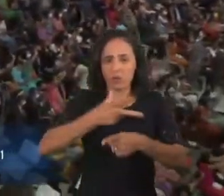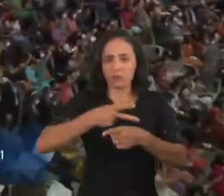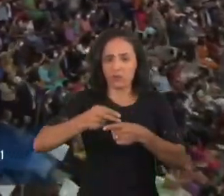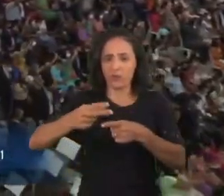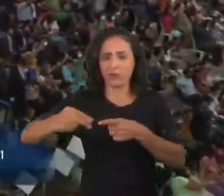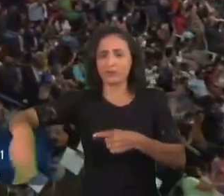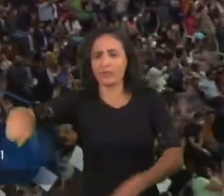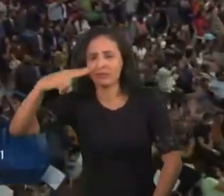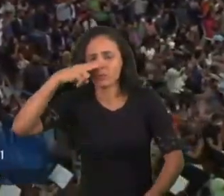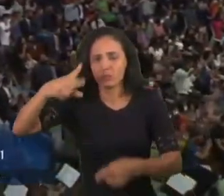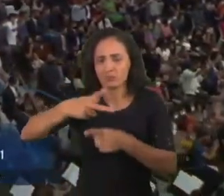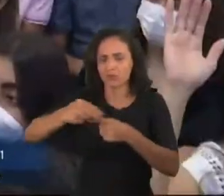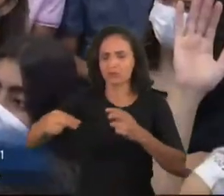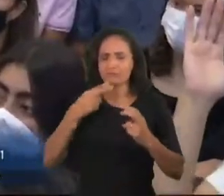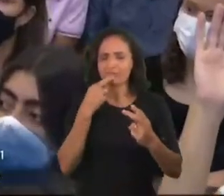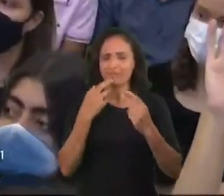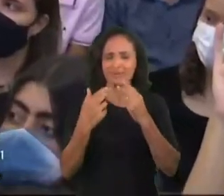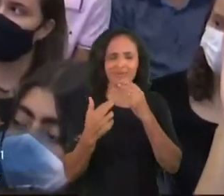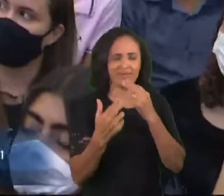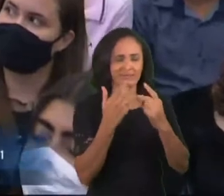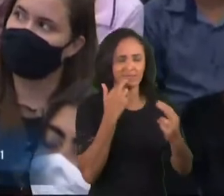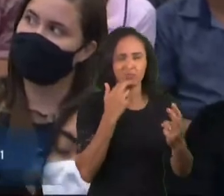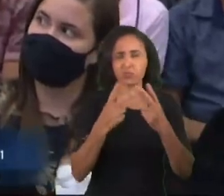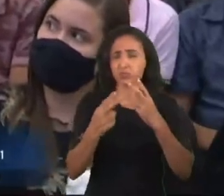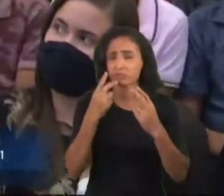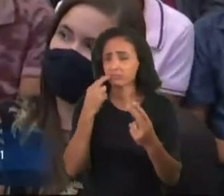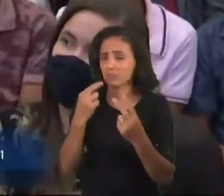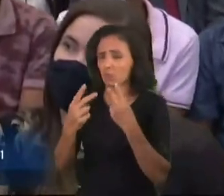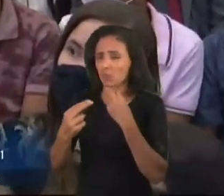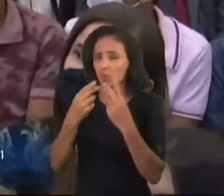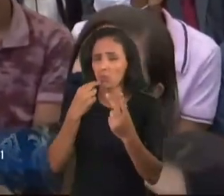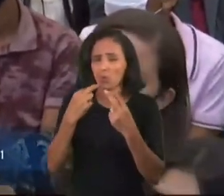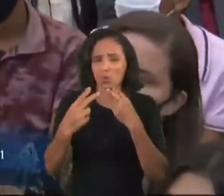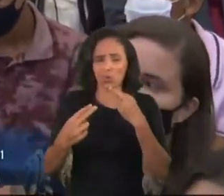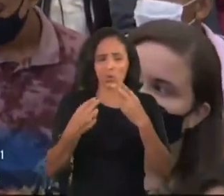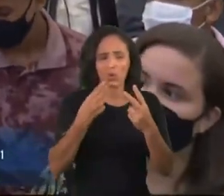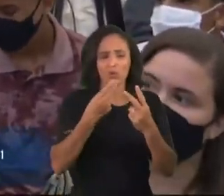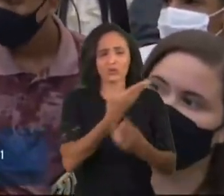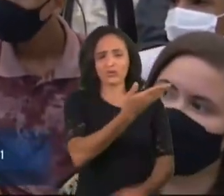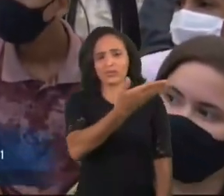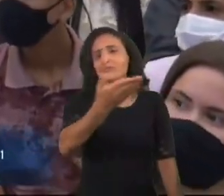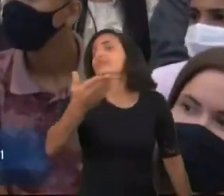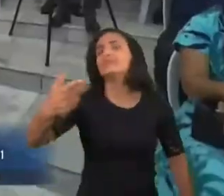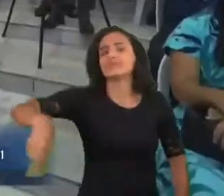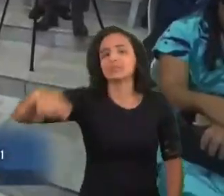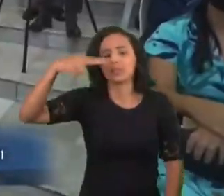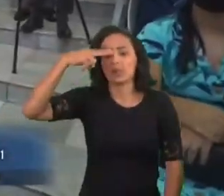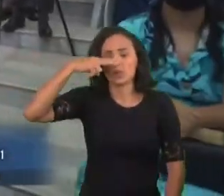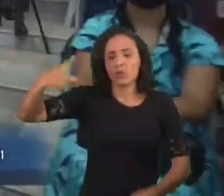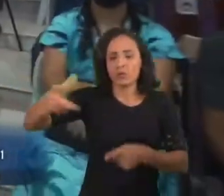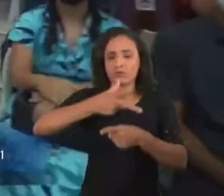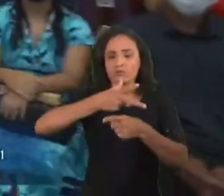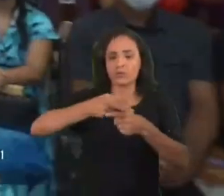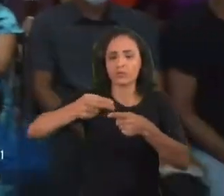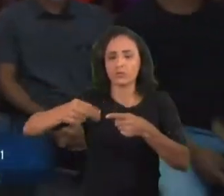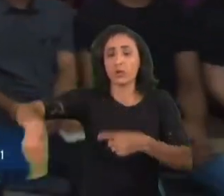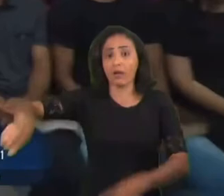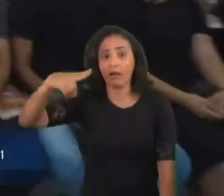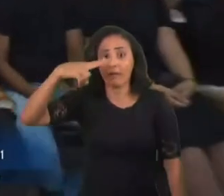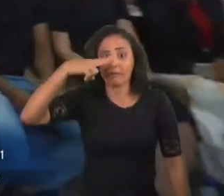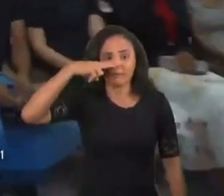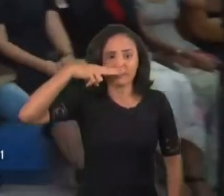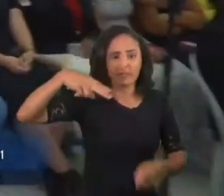Arabada caiança, arada caiança. E a igreja vencendo,